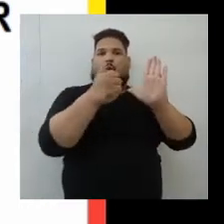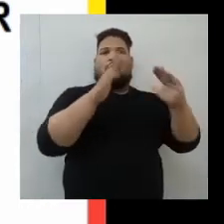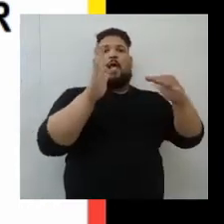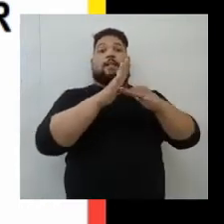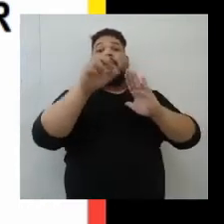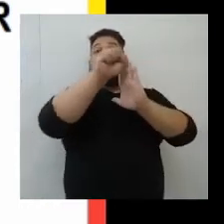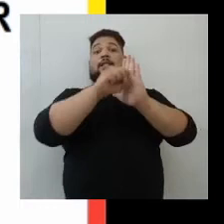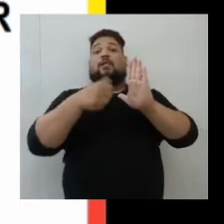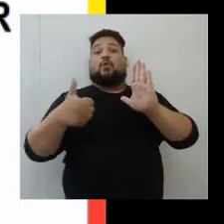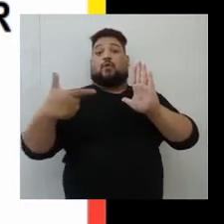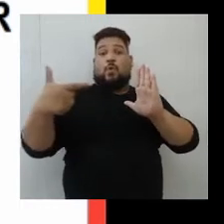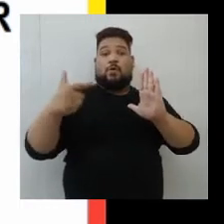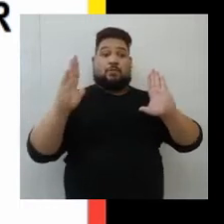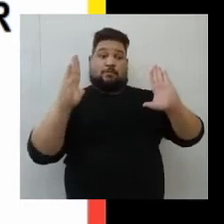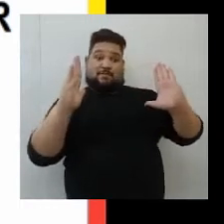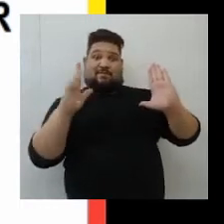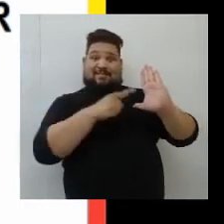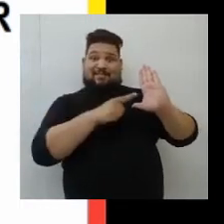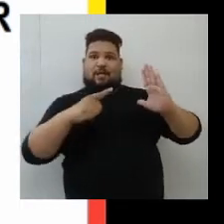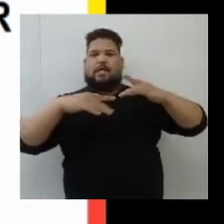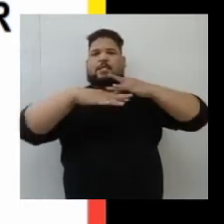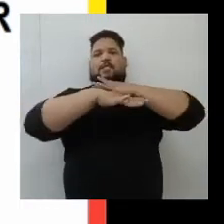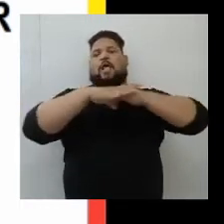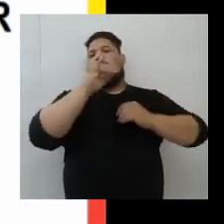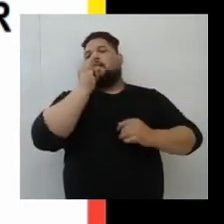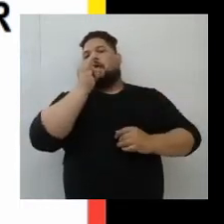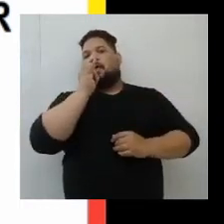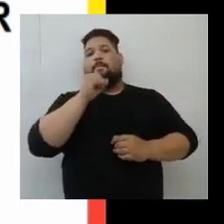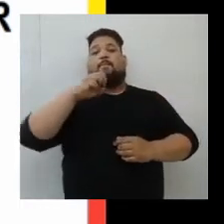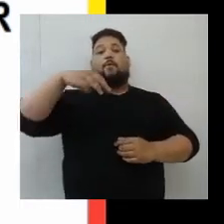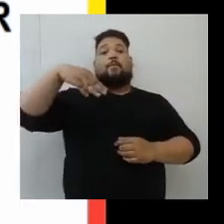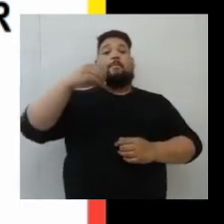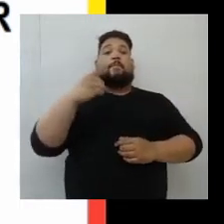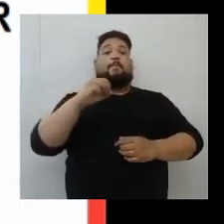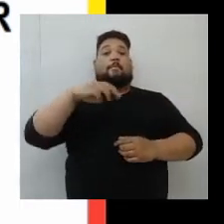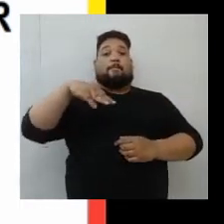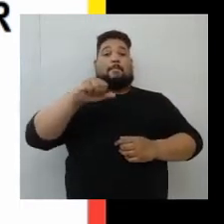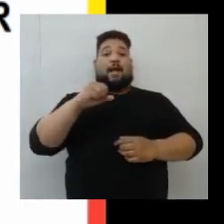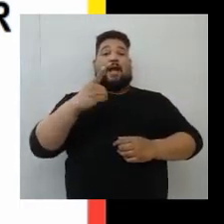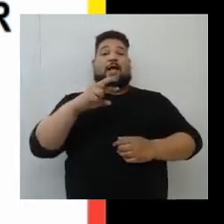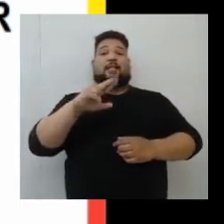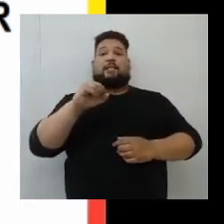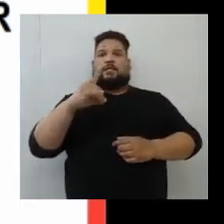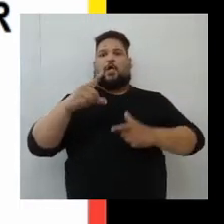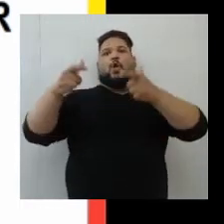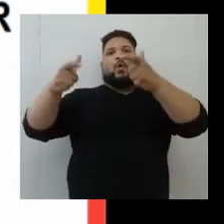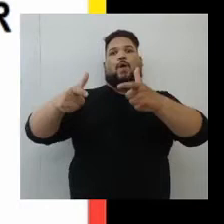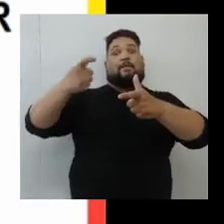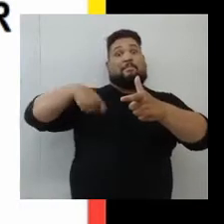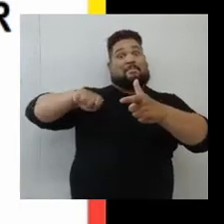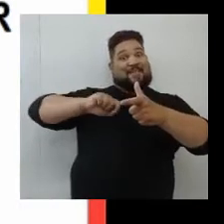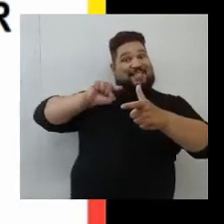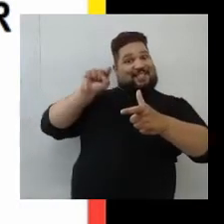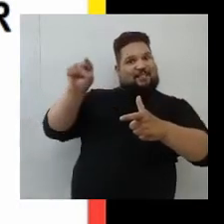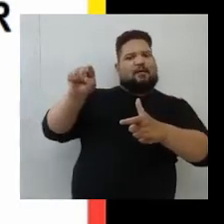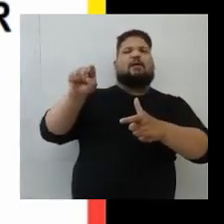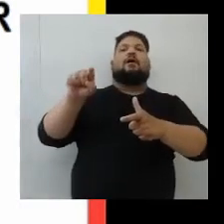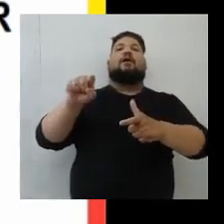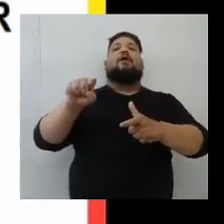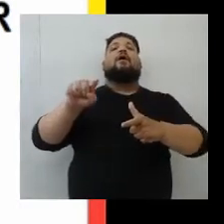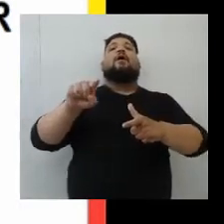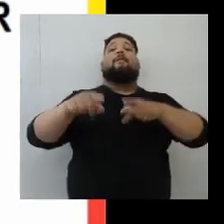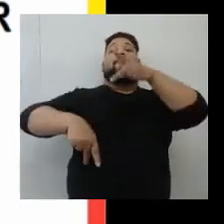XII, em cidades como, por exemplo, Madrid, na Espanha, a população saltou de 1